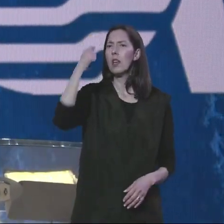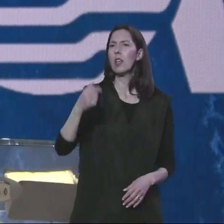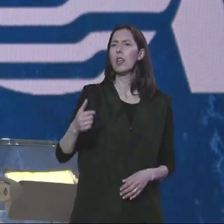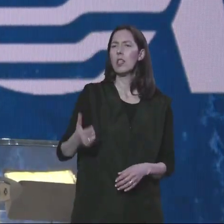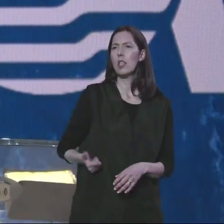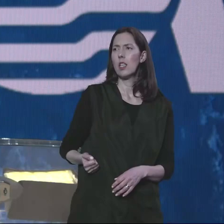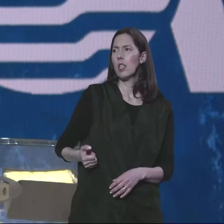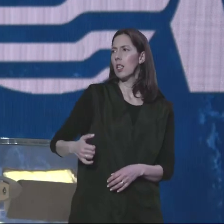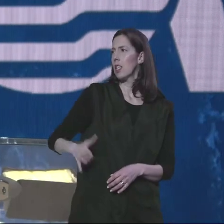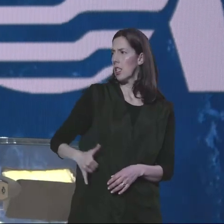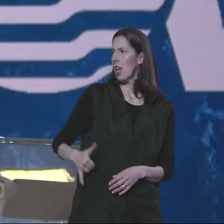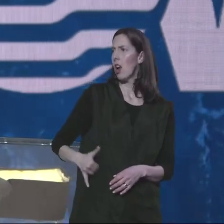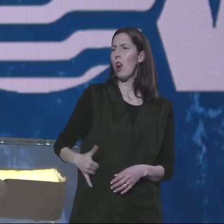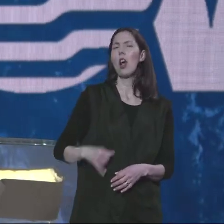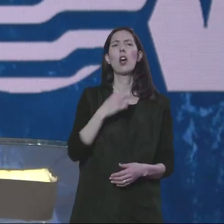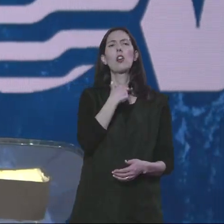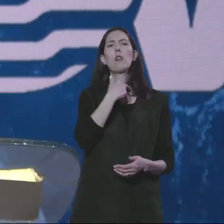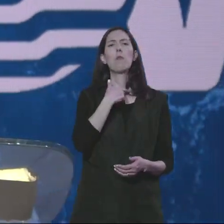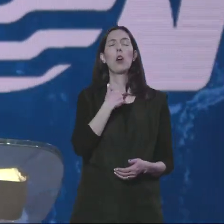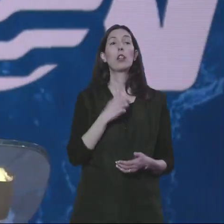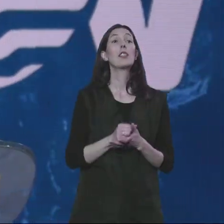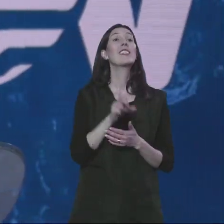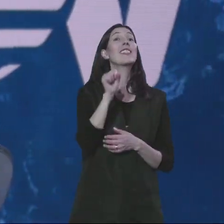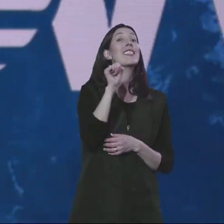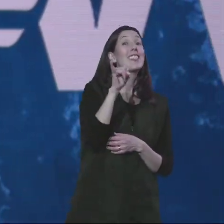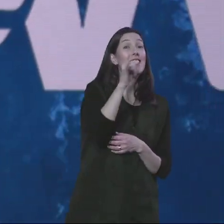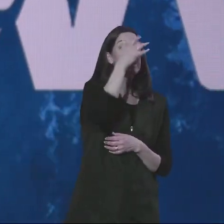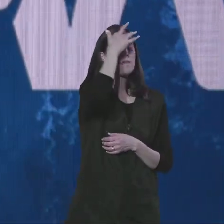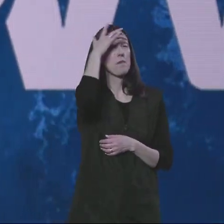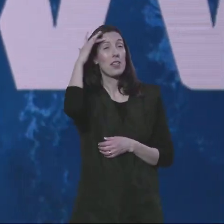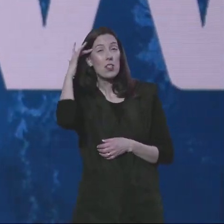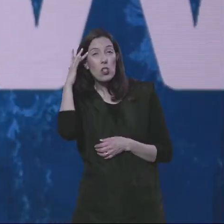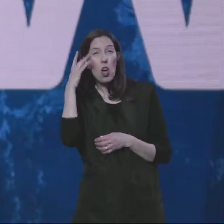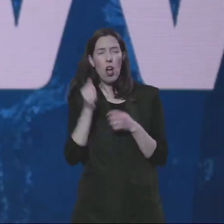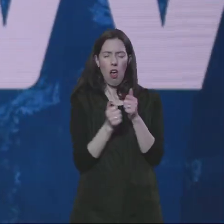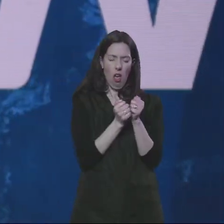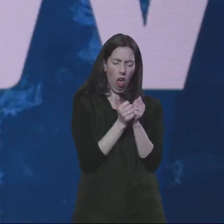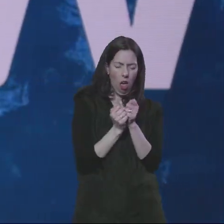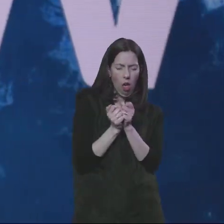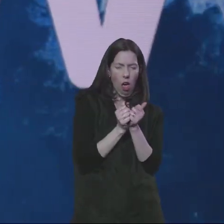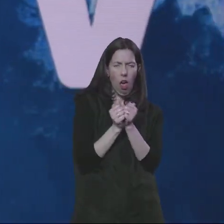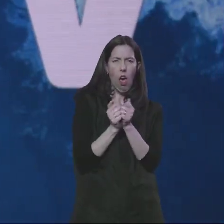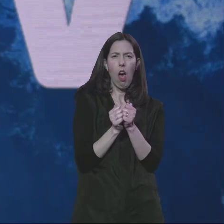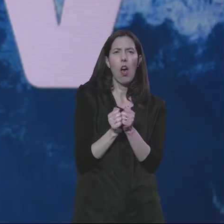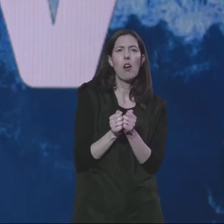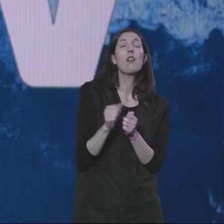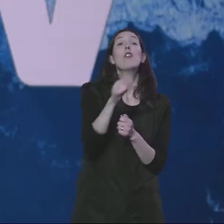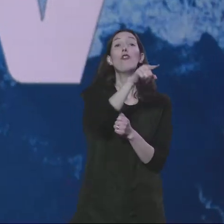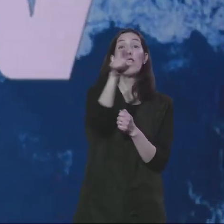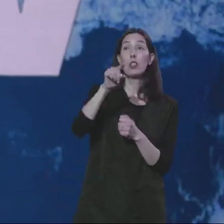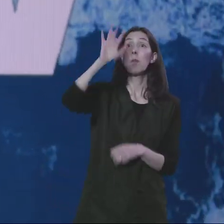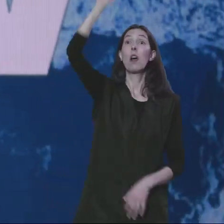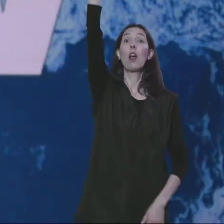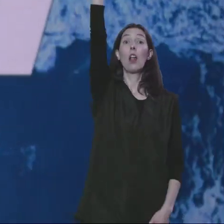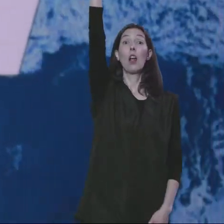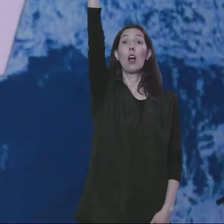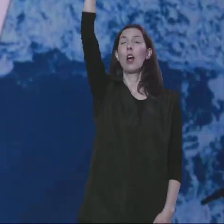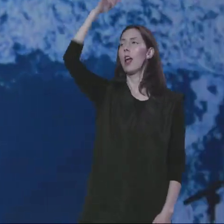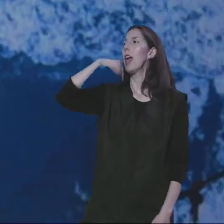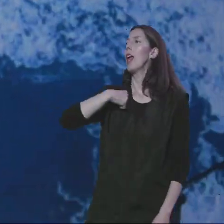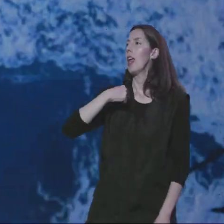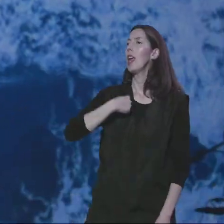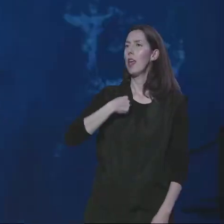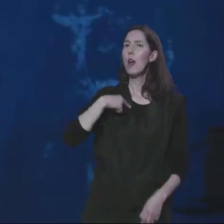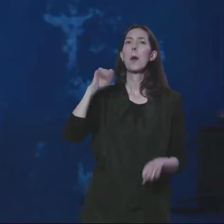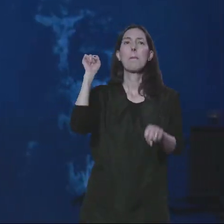sermão? Isso. Se alguém ficar varzeando no celular do seu lado, você pode levantar o braço que eu vou parar